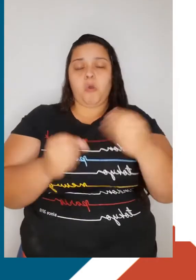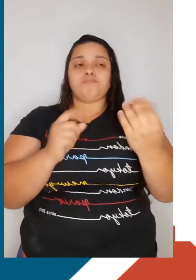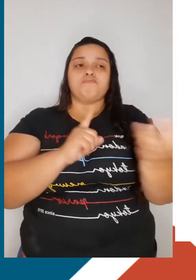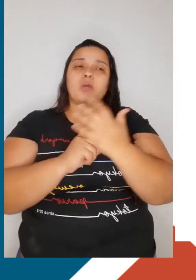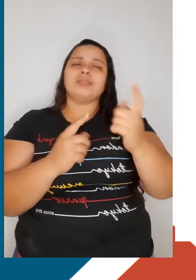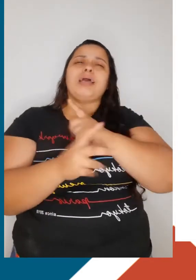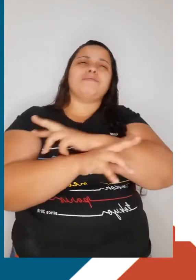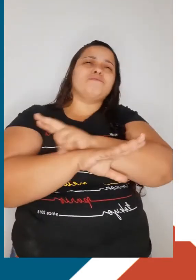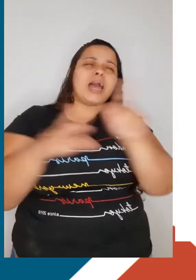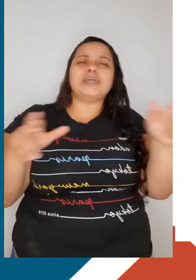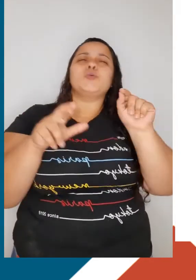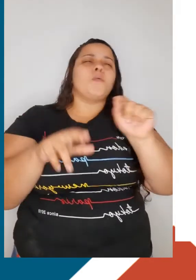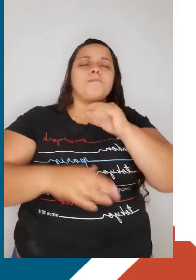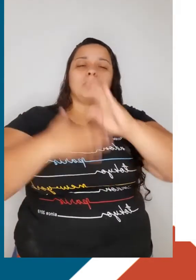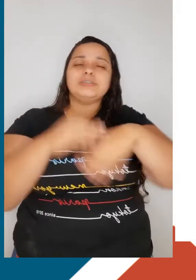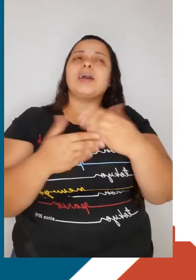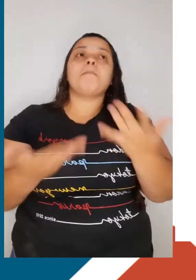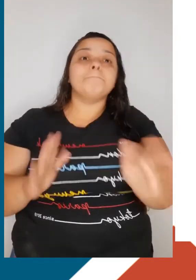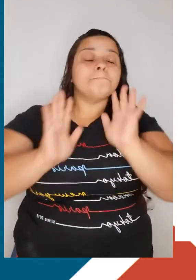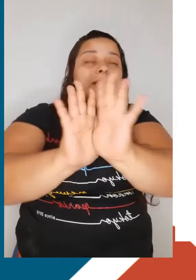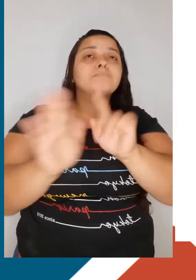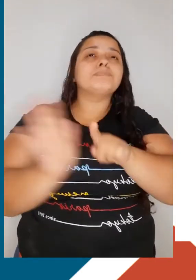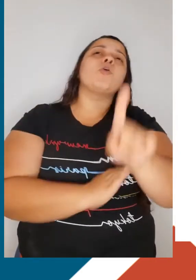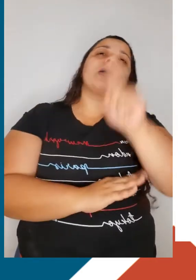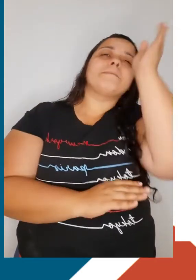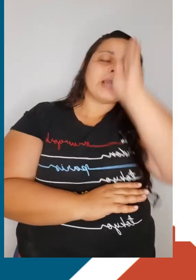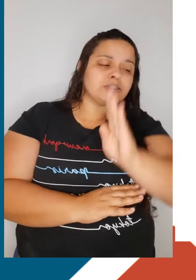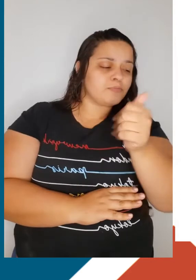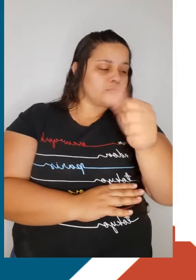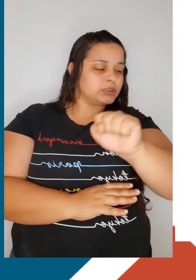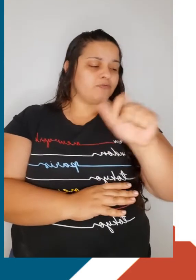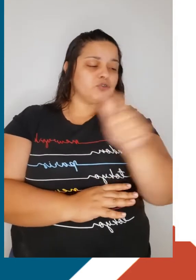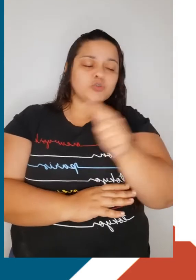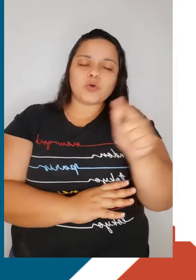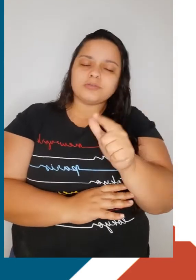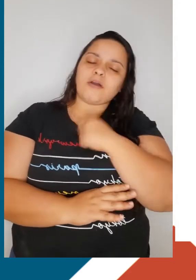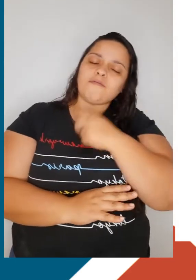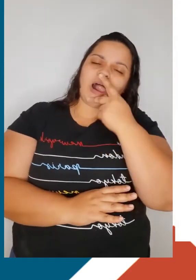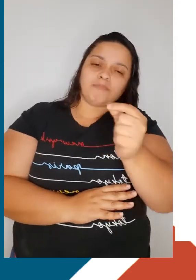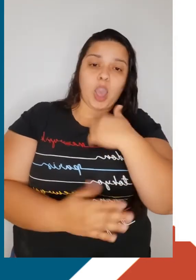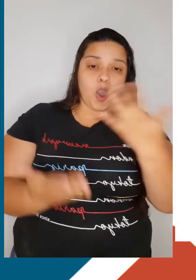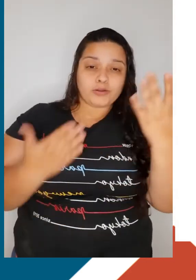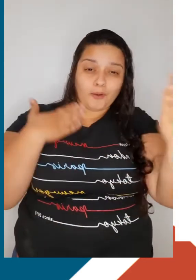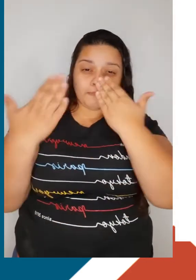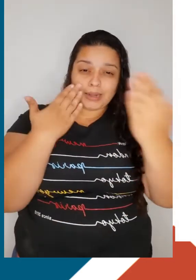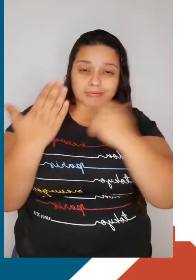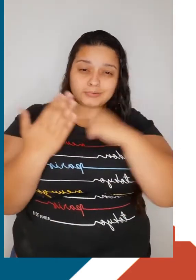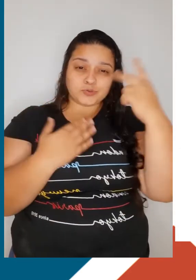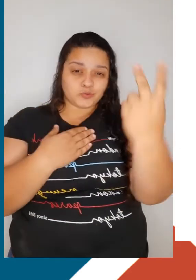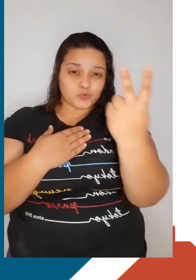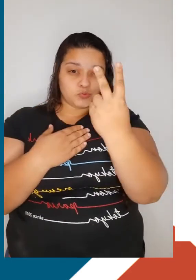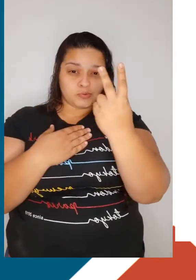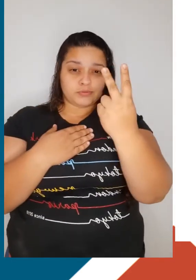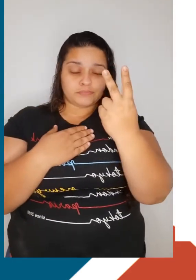ocorreram esses processos. Mas a pergunta da aula é: e o Brasil em 1822? A partir dessa pequena comparação, então, que